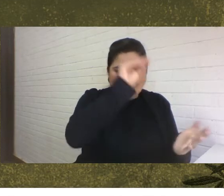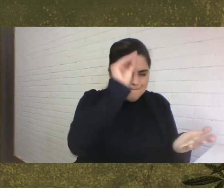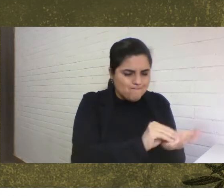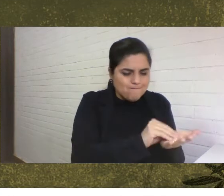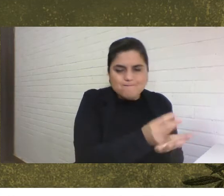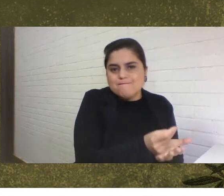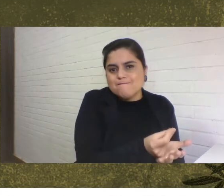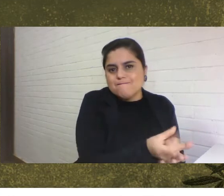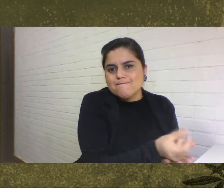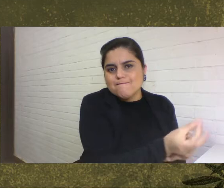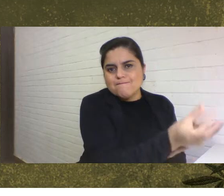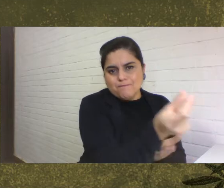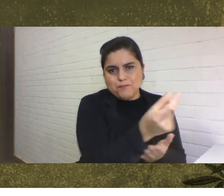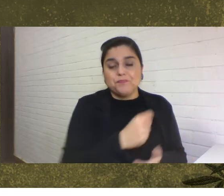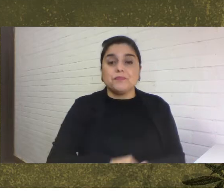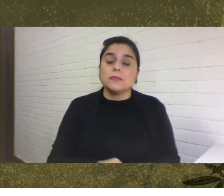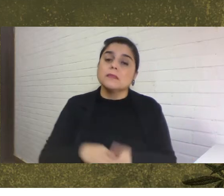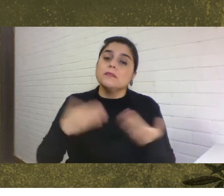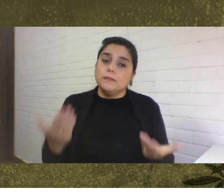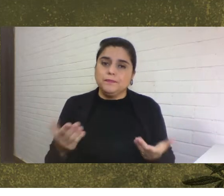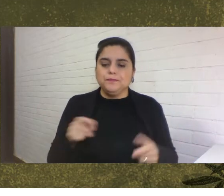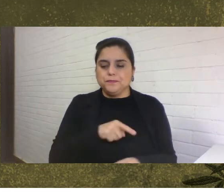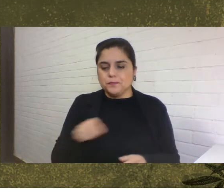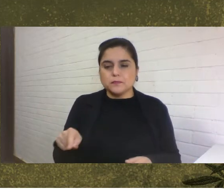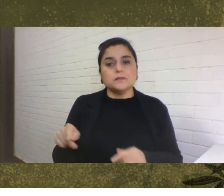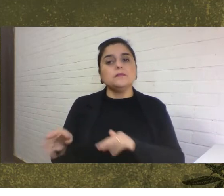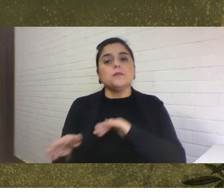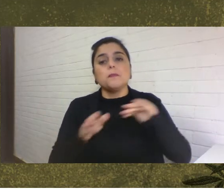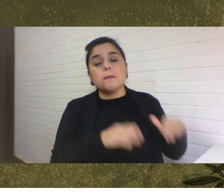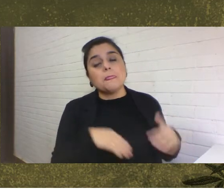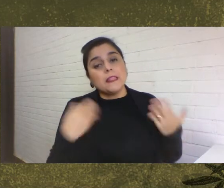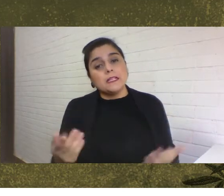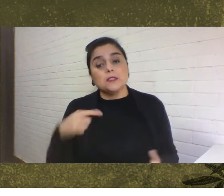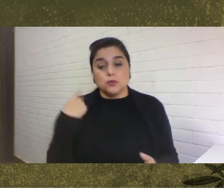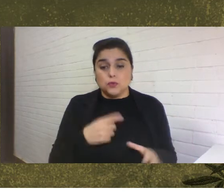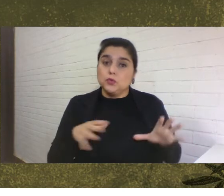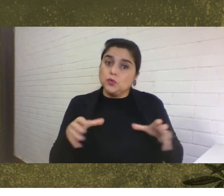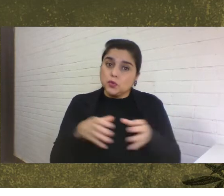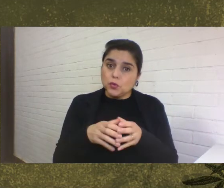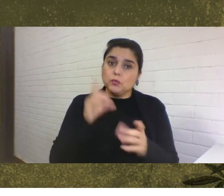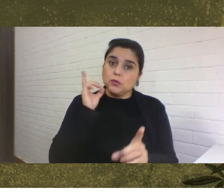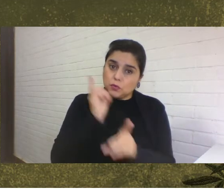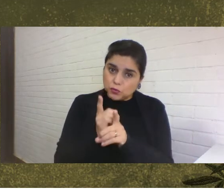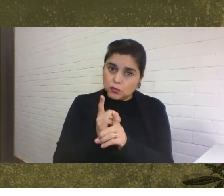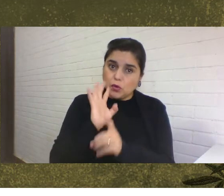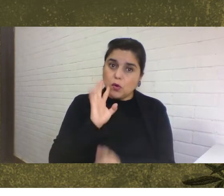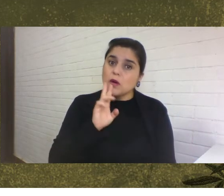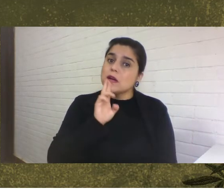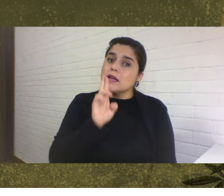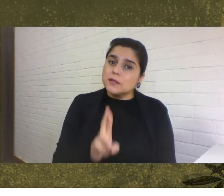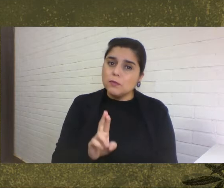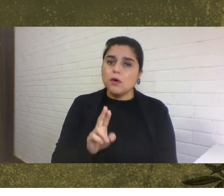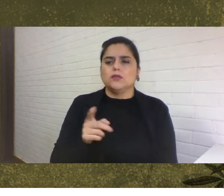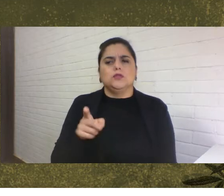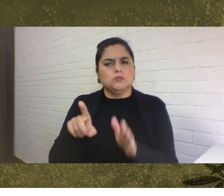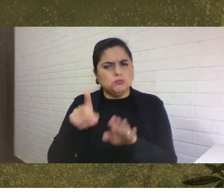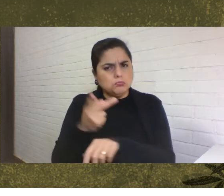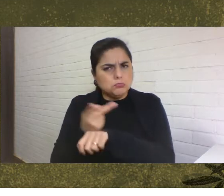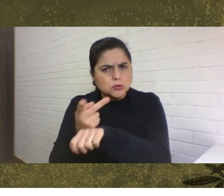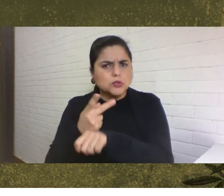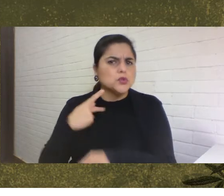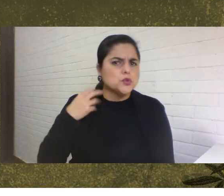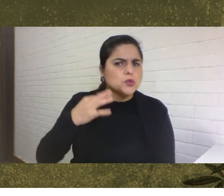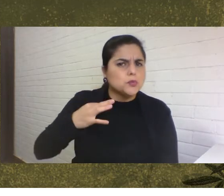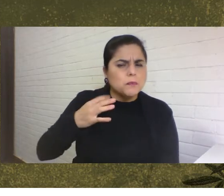Ora bem, esta solução que encontramos, e naturalmente consultámos juristas de